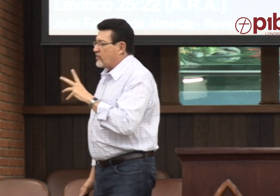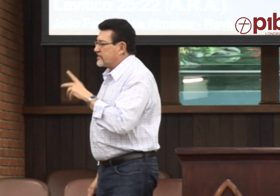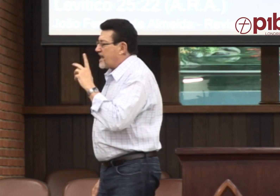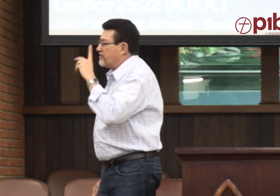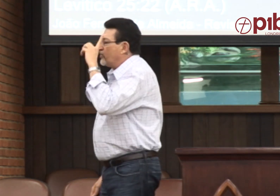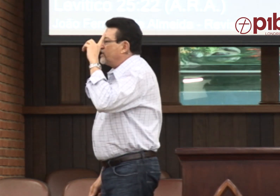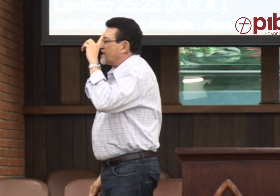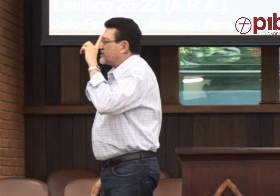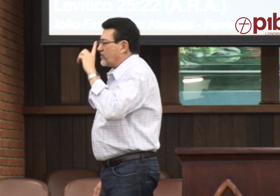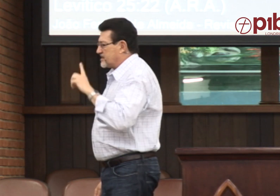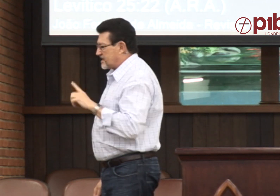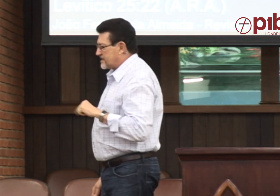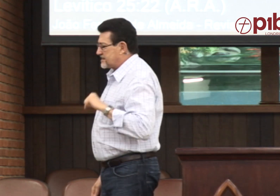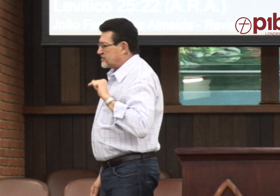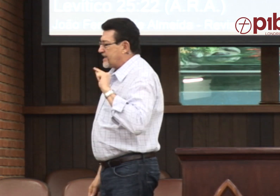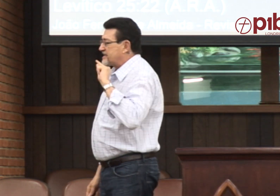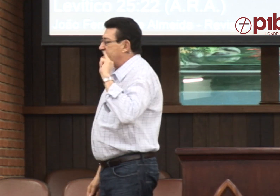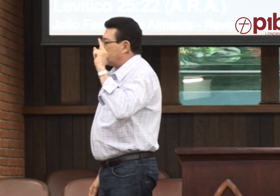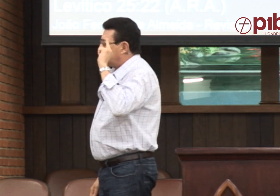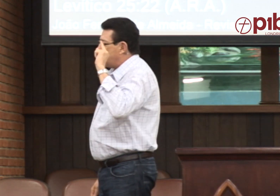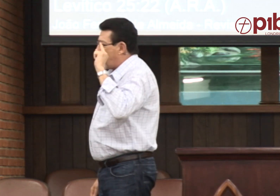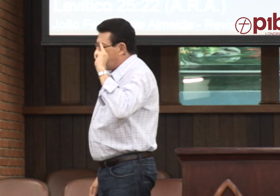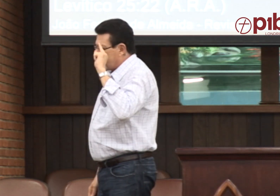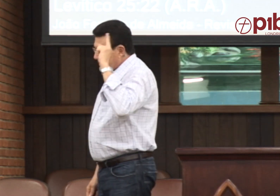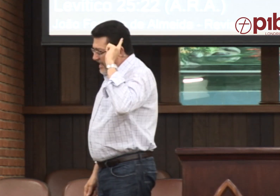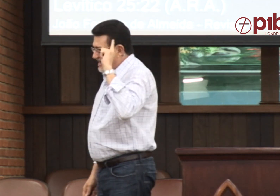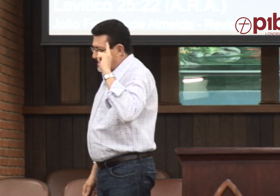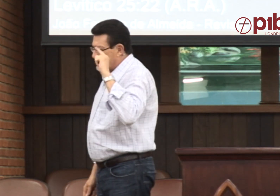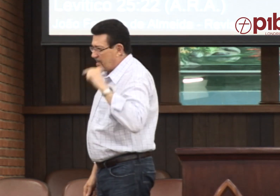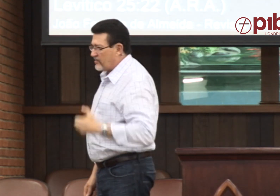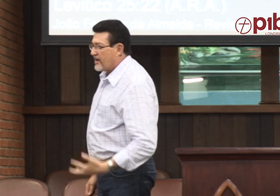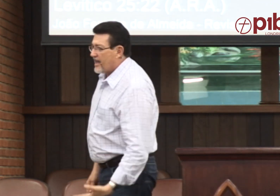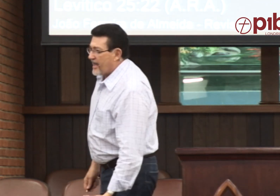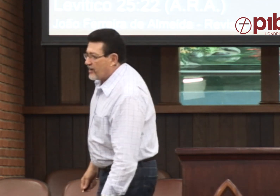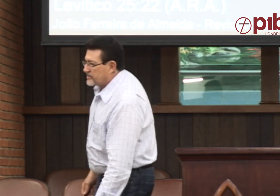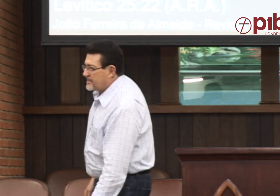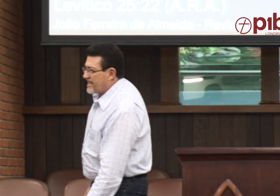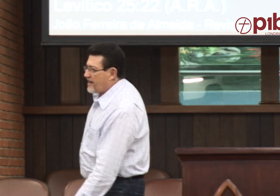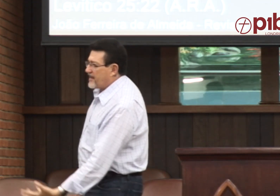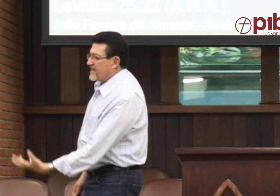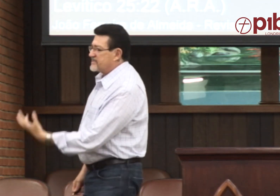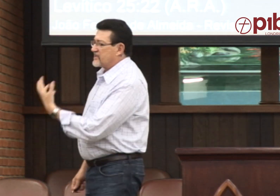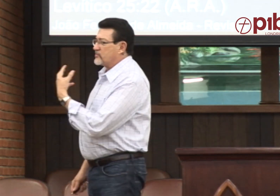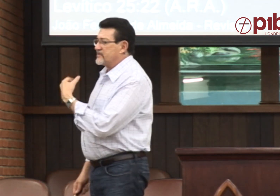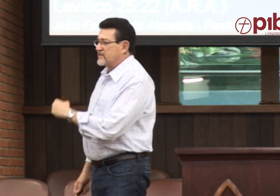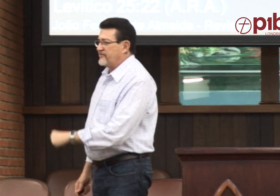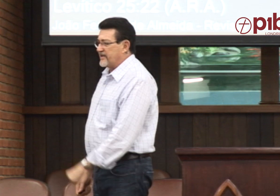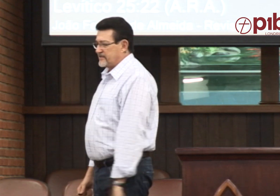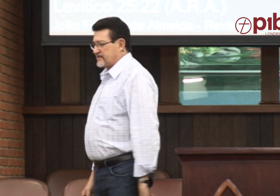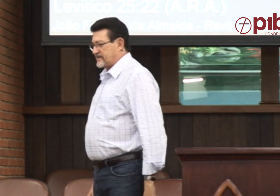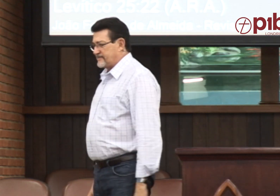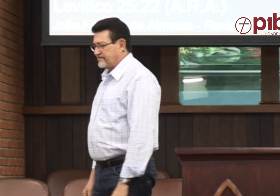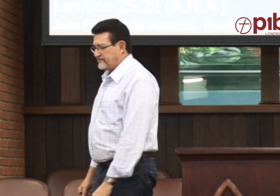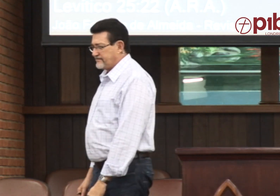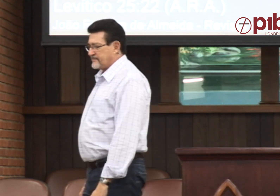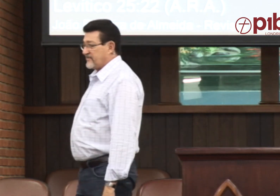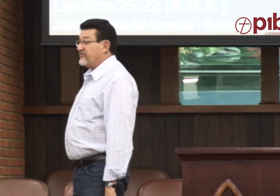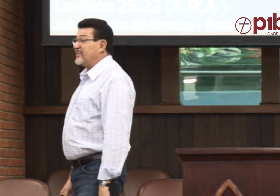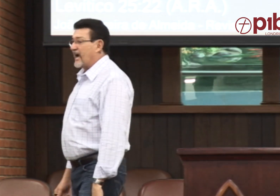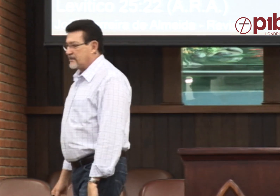você vai encontrar muitas coisas terceiro dia na criação é o dia que aparece as coisas verdes